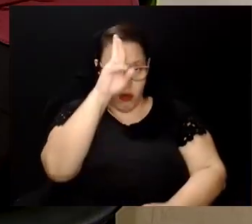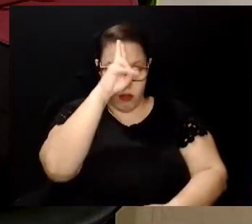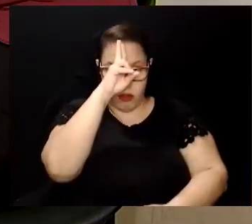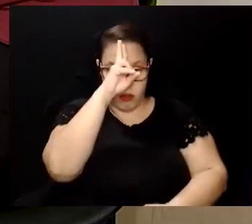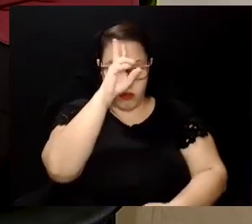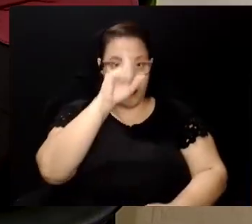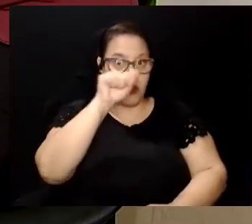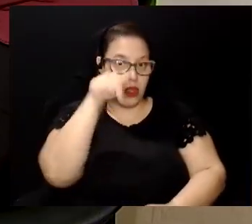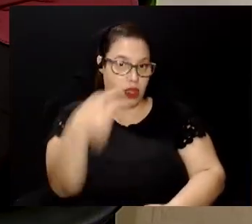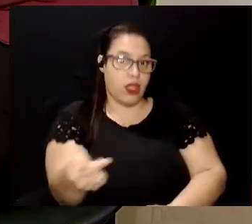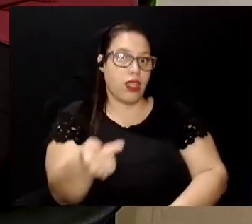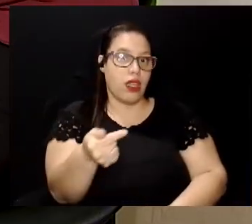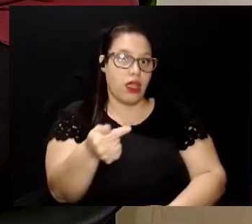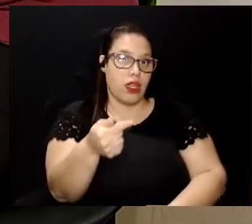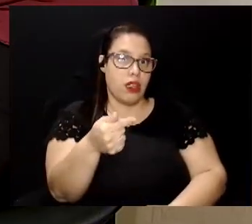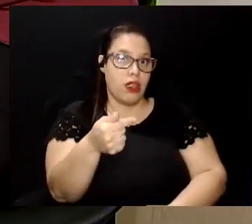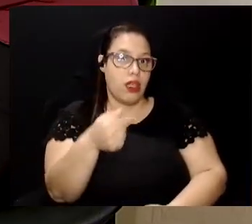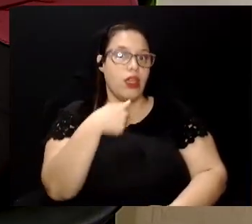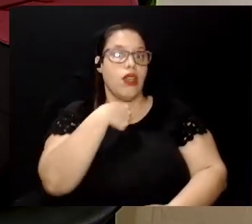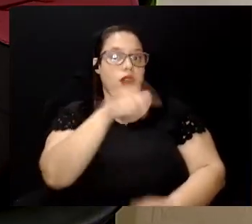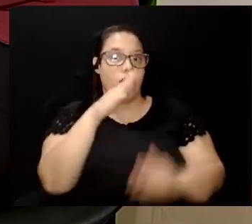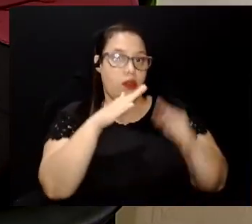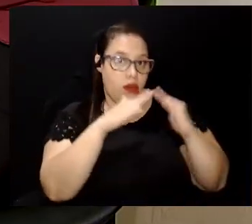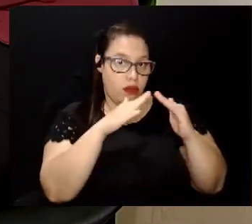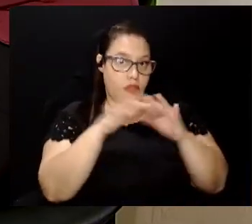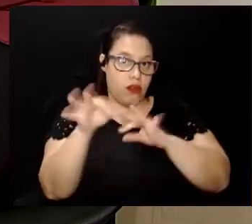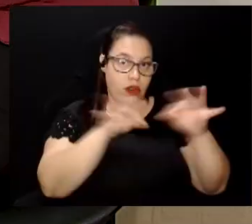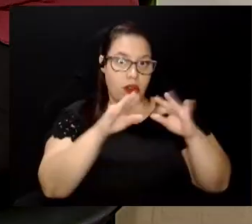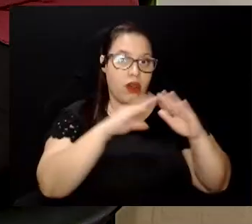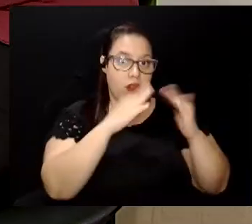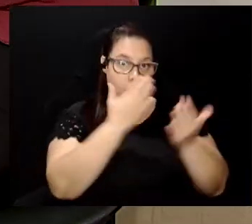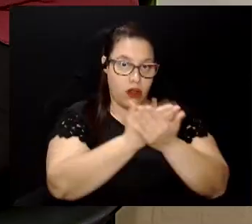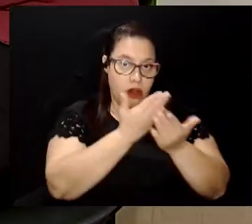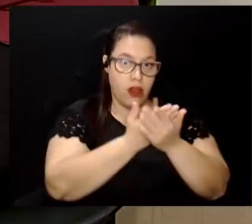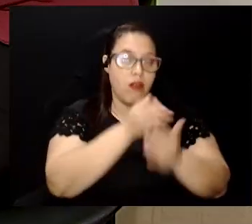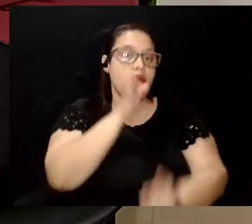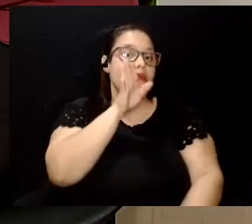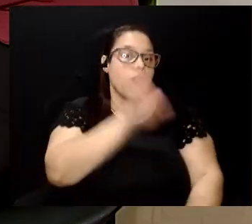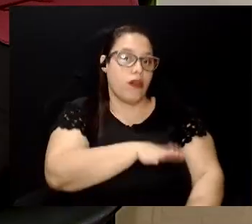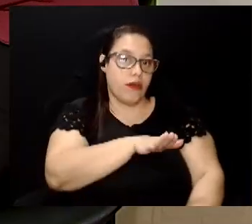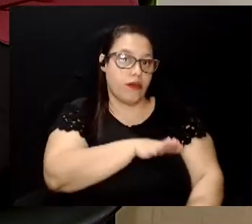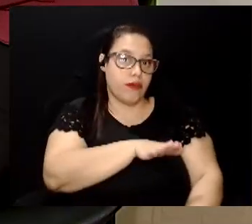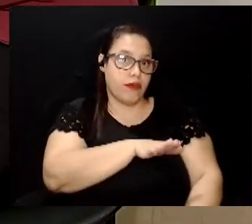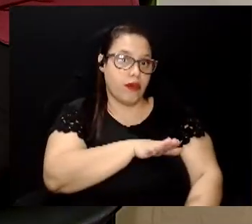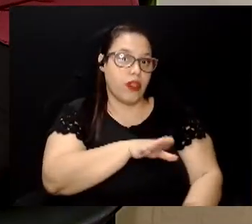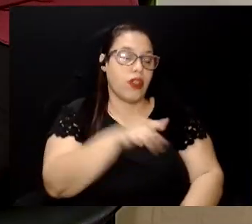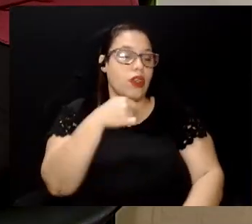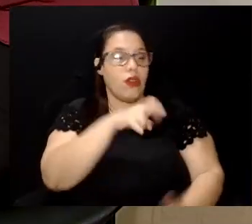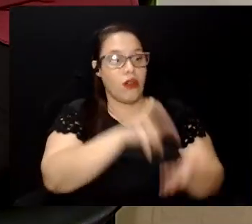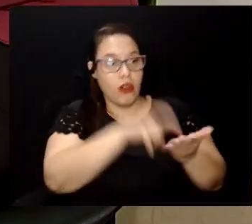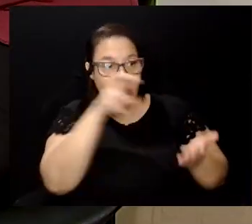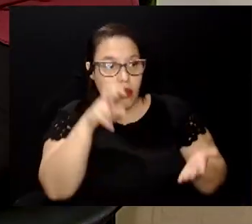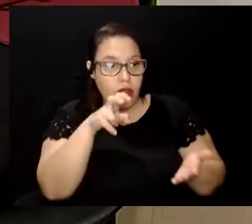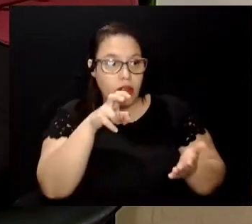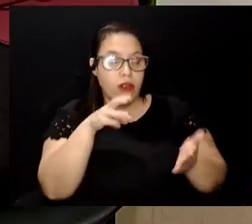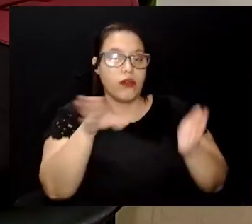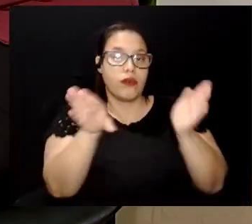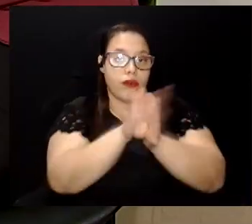para casa, vão para a escola no período da tarde. E quem foi para a escola de manhã, vem, aí a gente